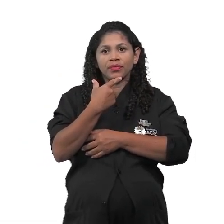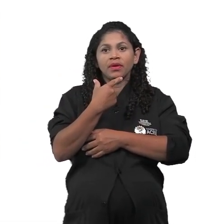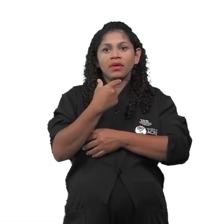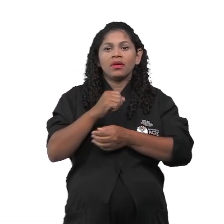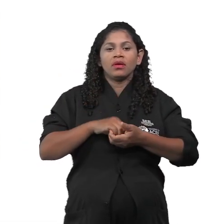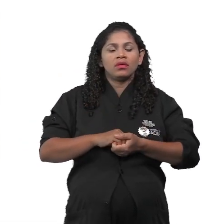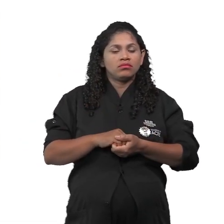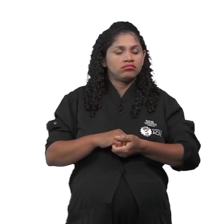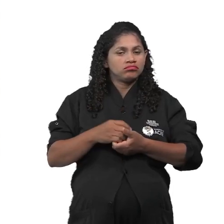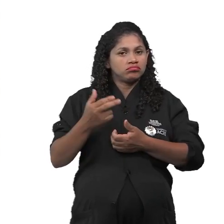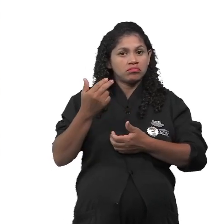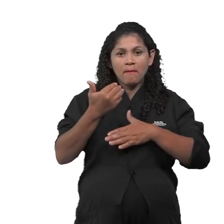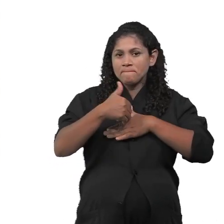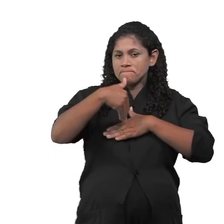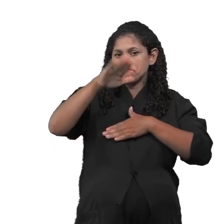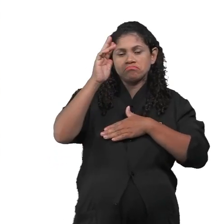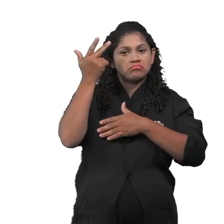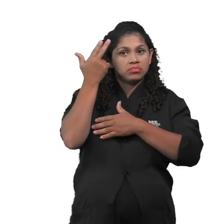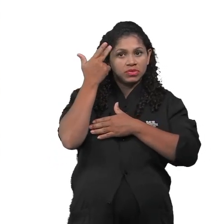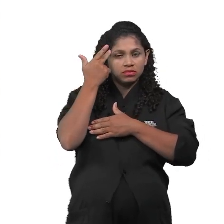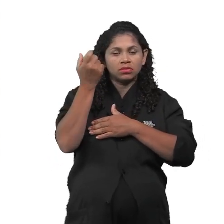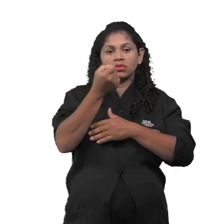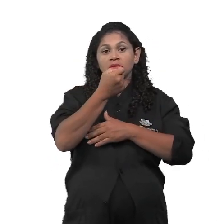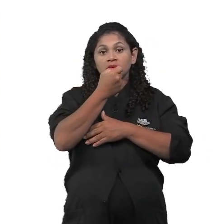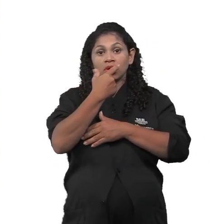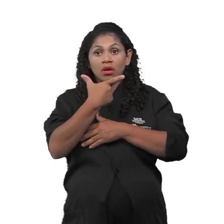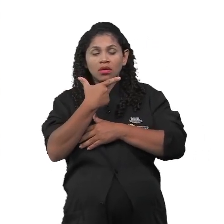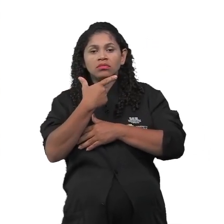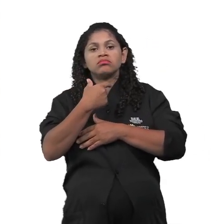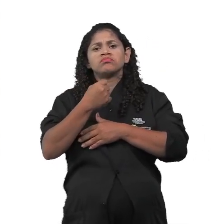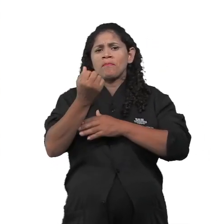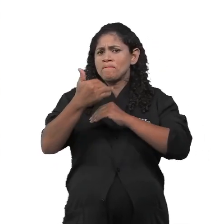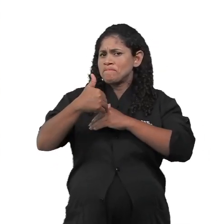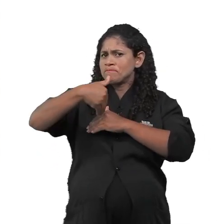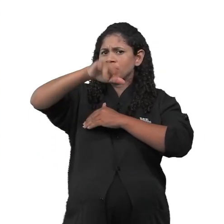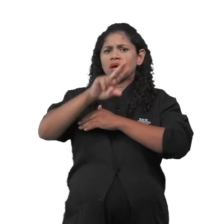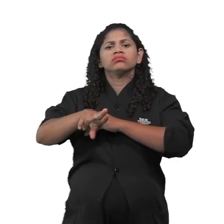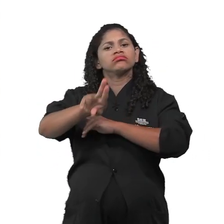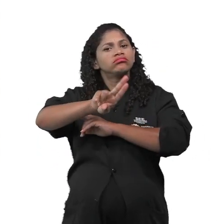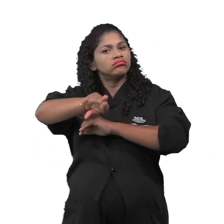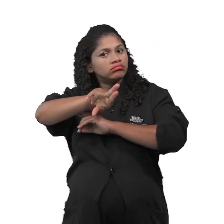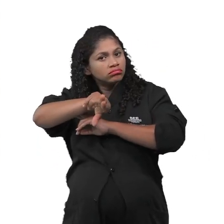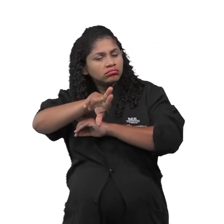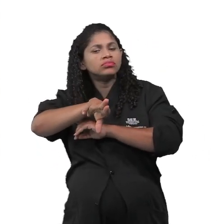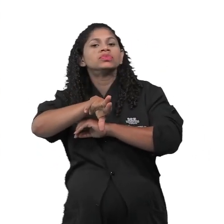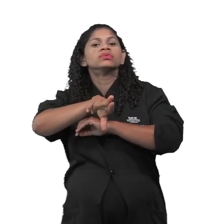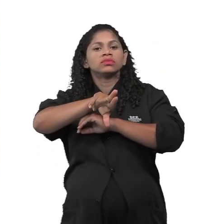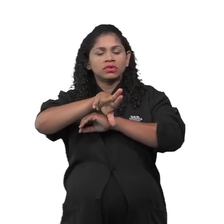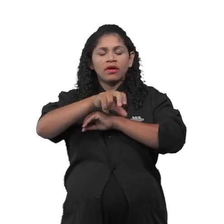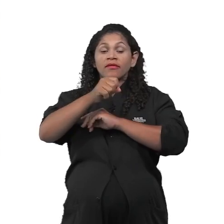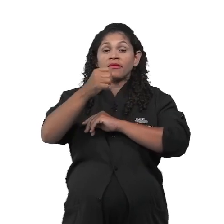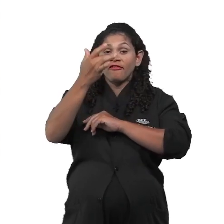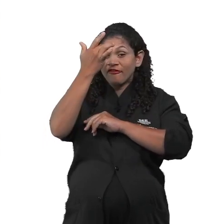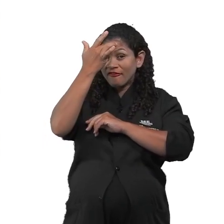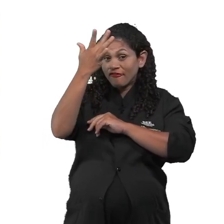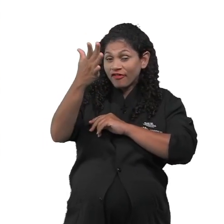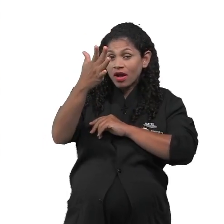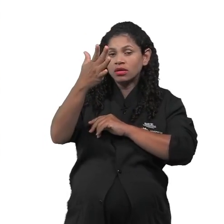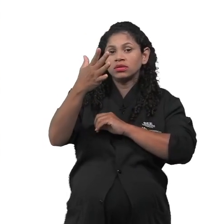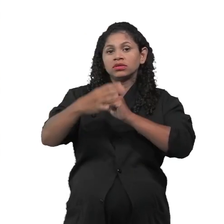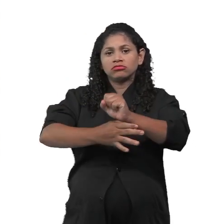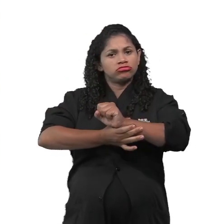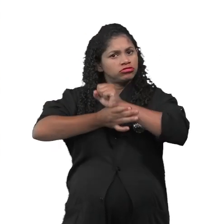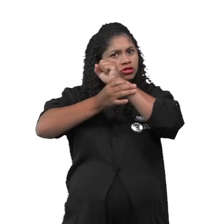oral, o medicamento ele é administrado ali pela boca, né? Ele é o mais utilizado, ele é o mais seguro, o mais fácil e o mais